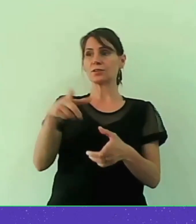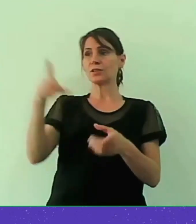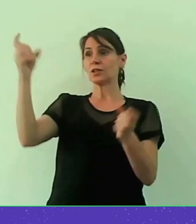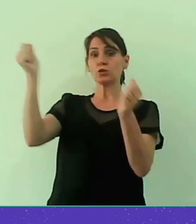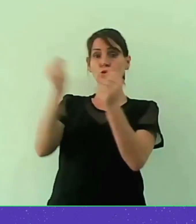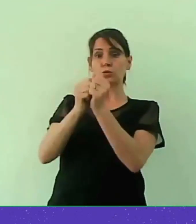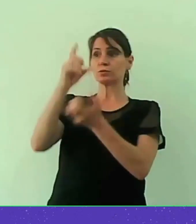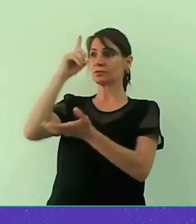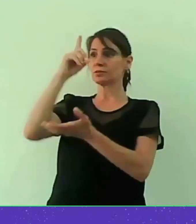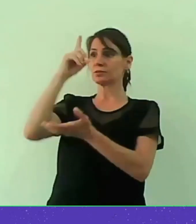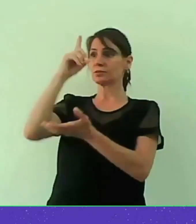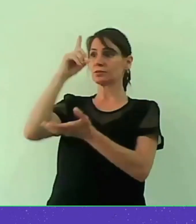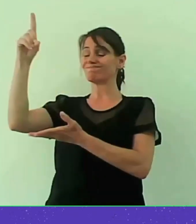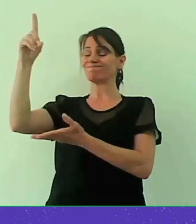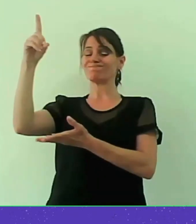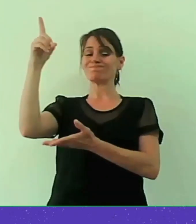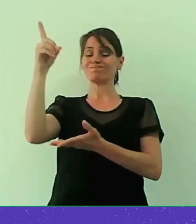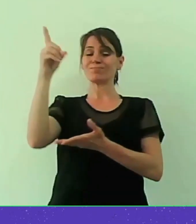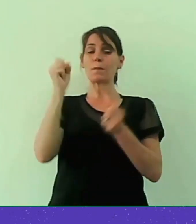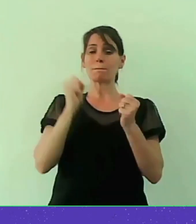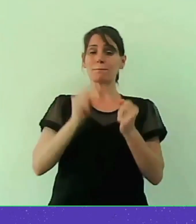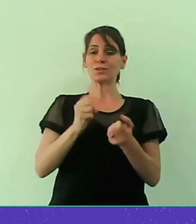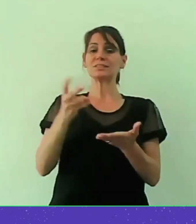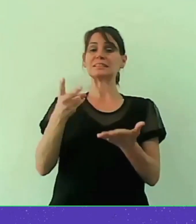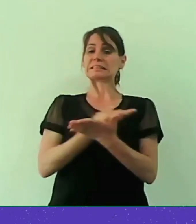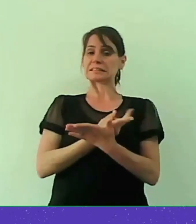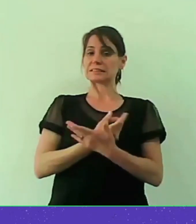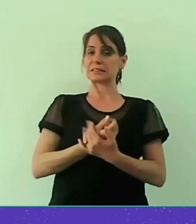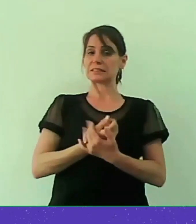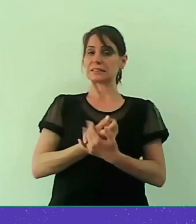Por isso, não vamos deixar nada disso